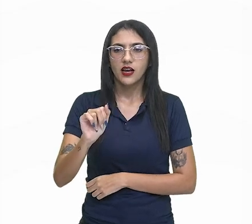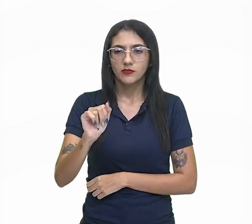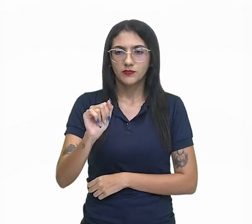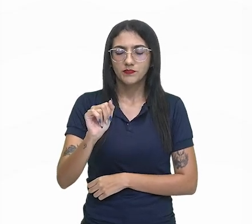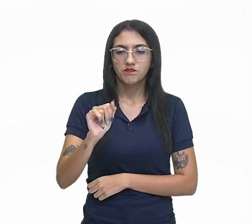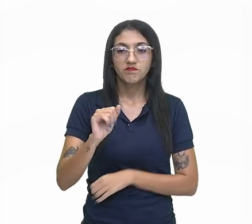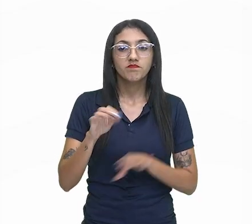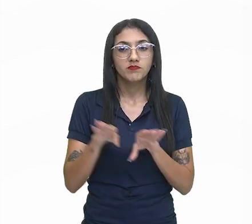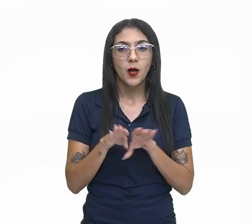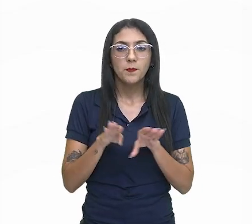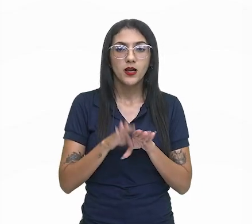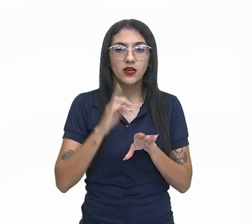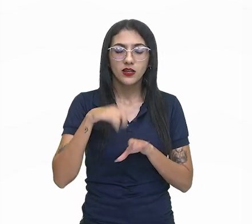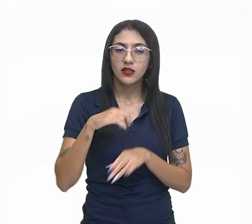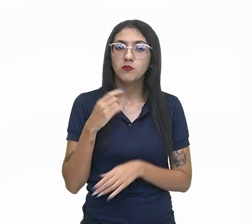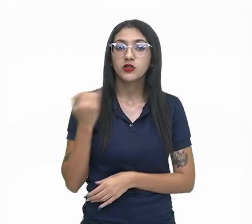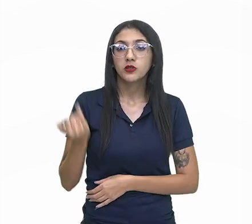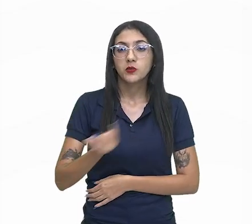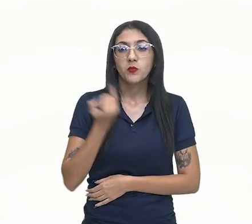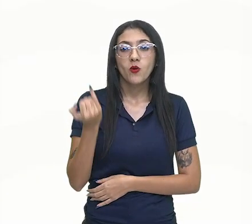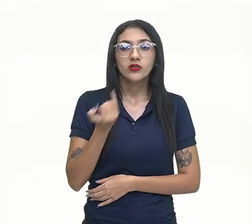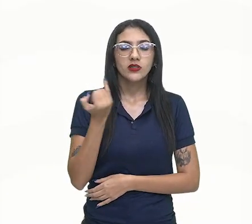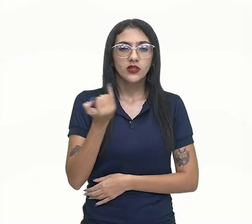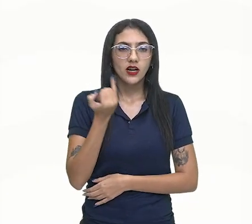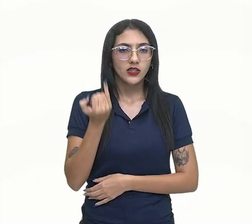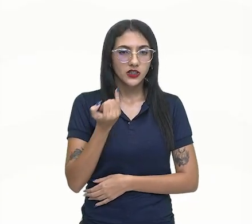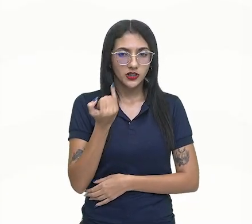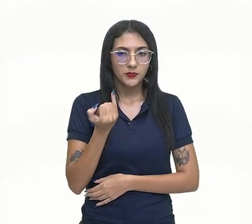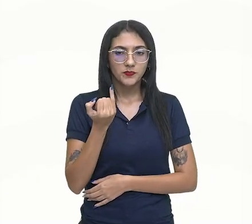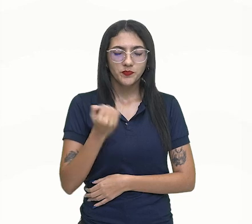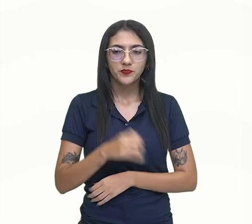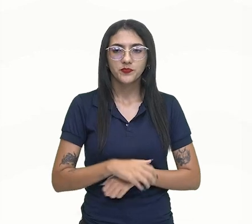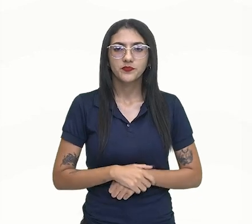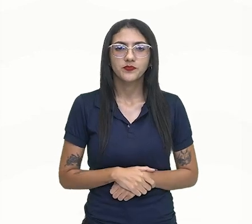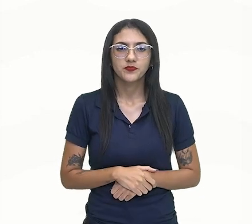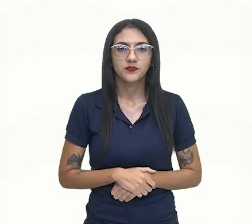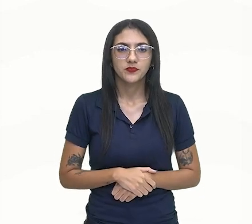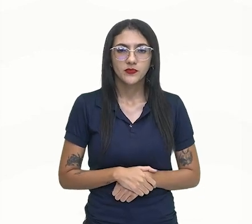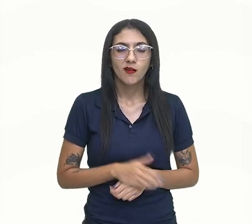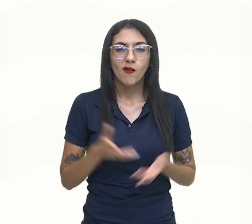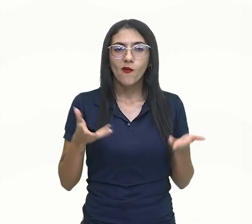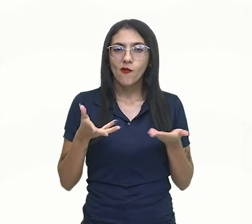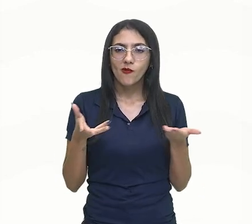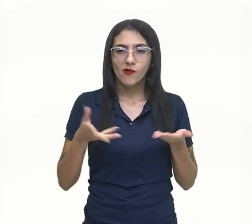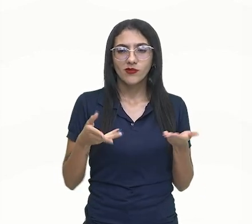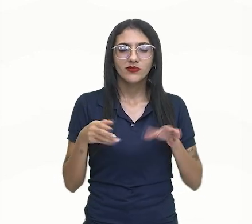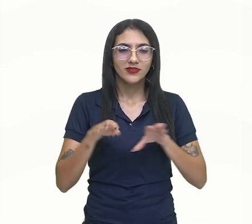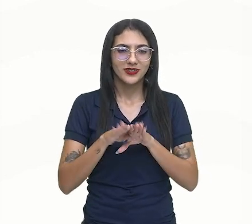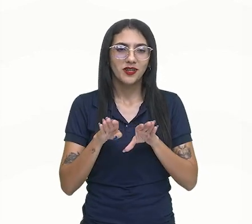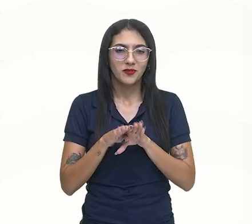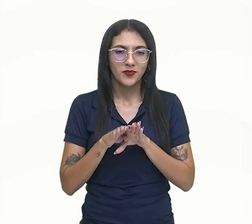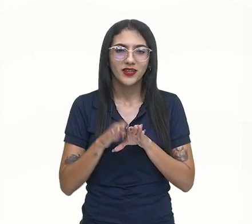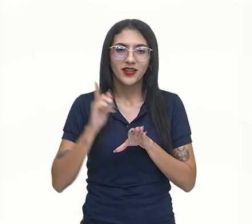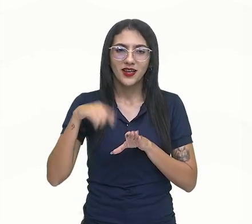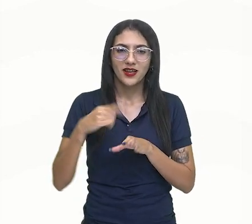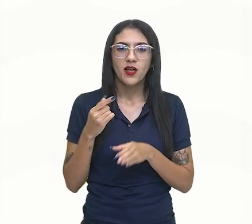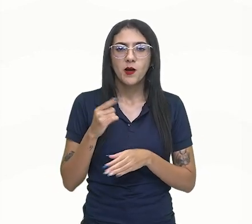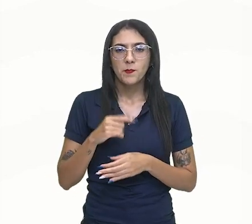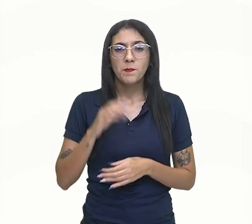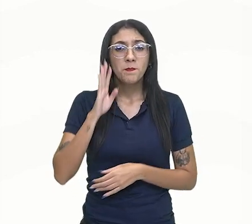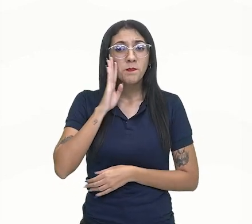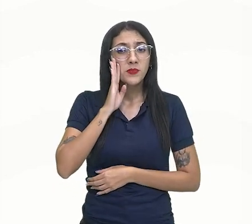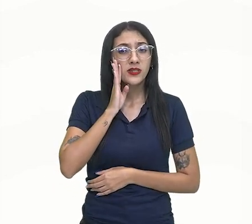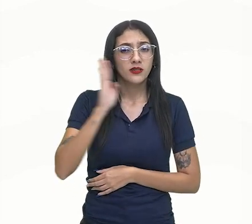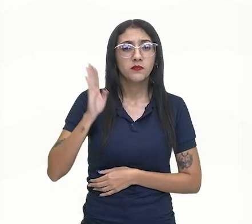muito importante como teoria predominante hoje, né, atualmente, é a teoria